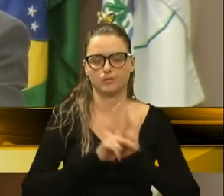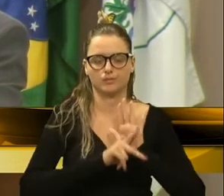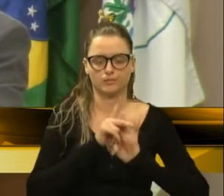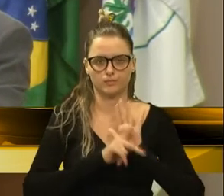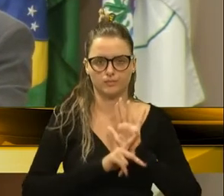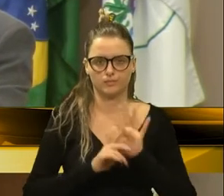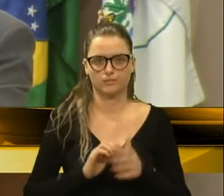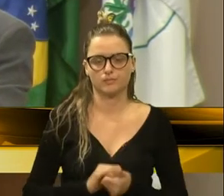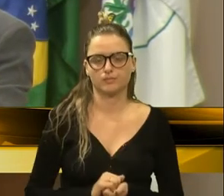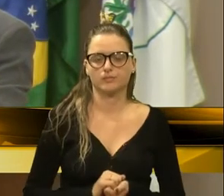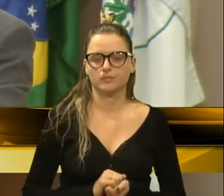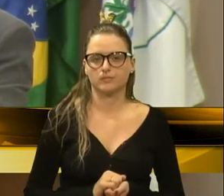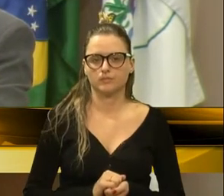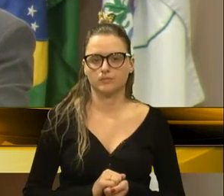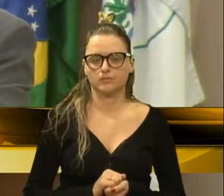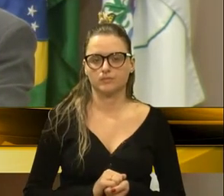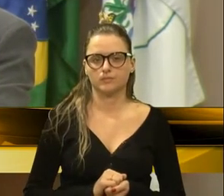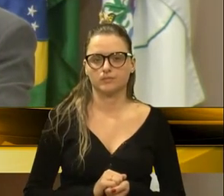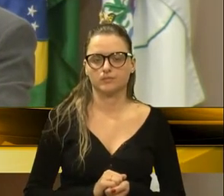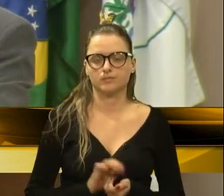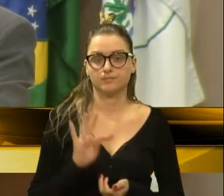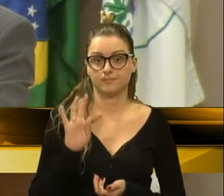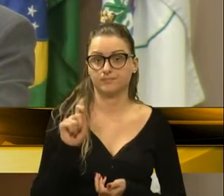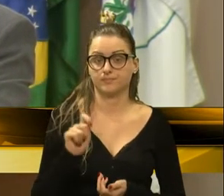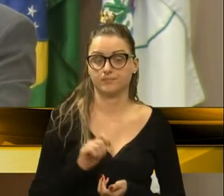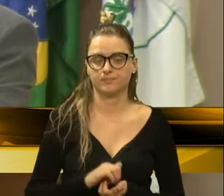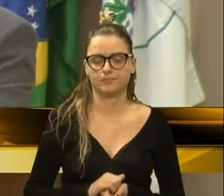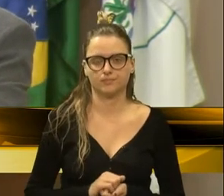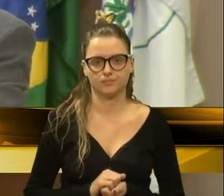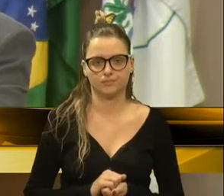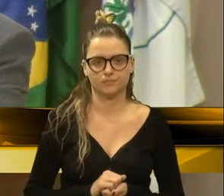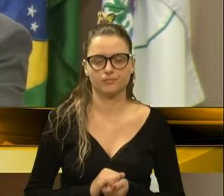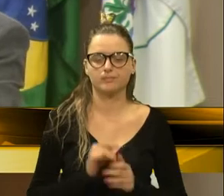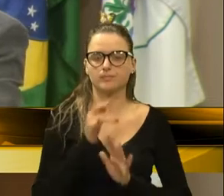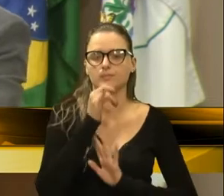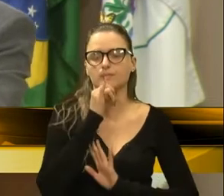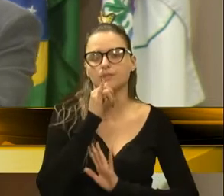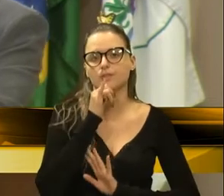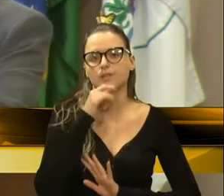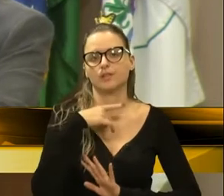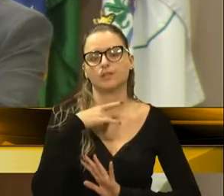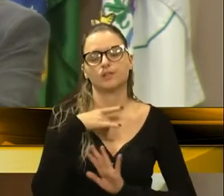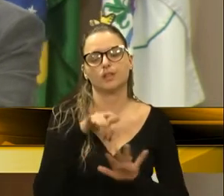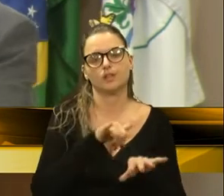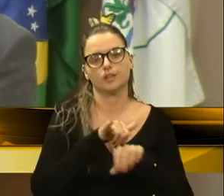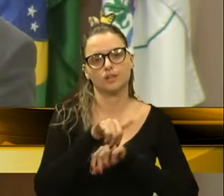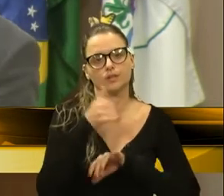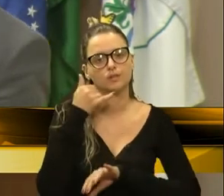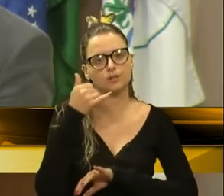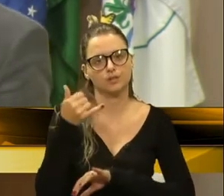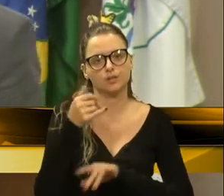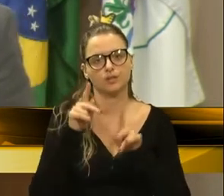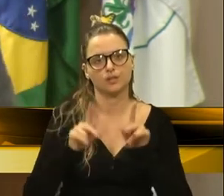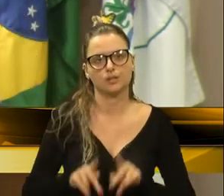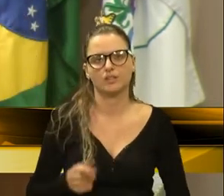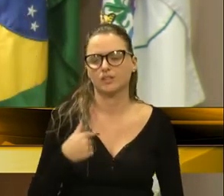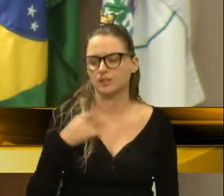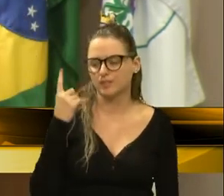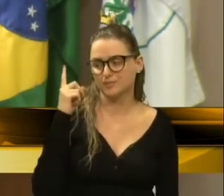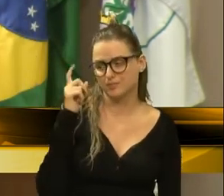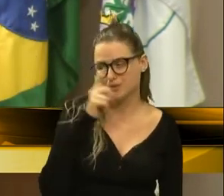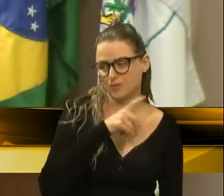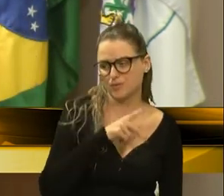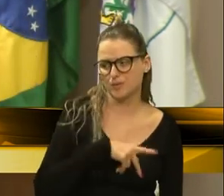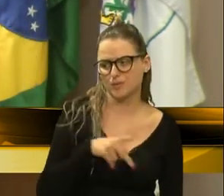lei. Tá? Por exemplo, existe o trote, né? A pessoa... tá difícil, minha